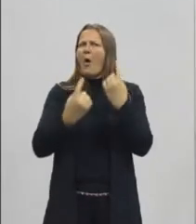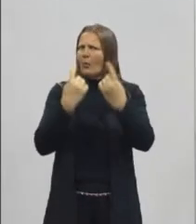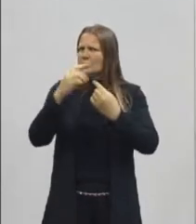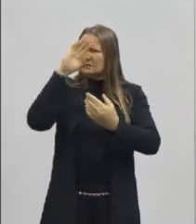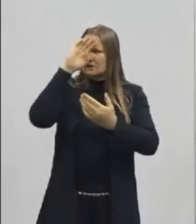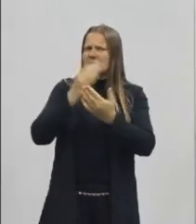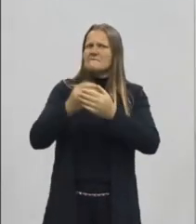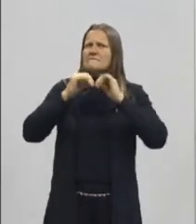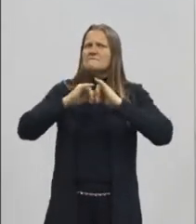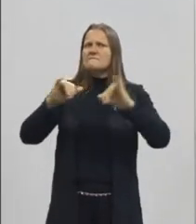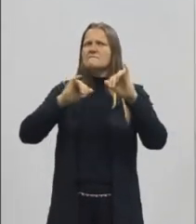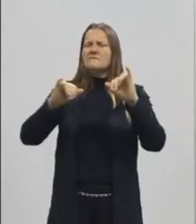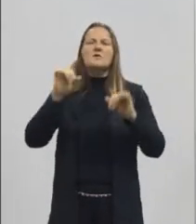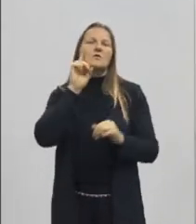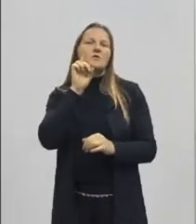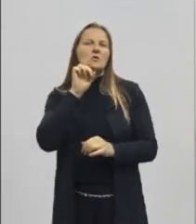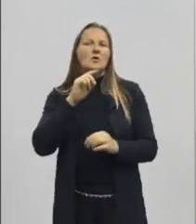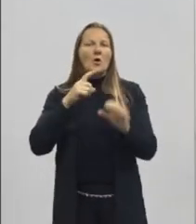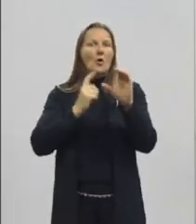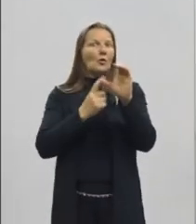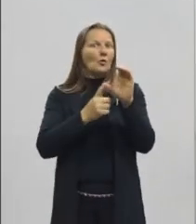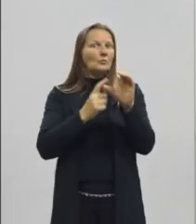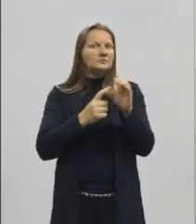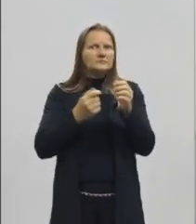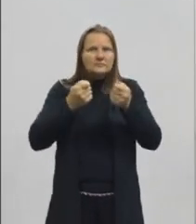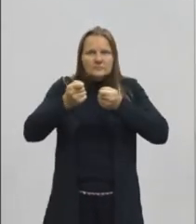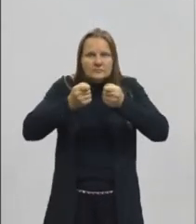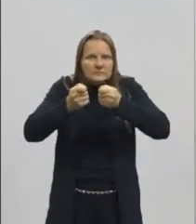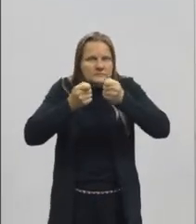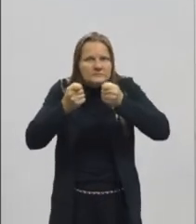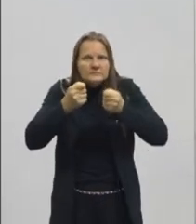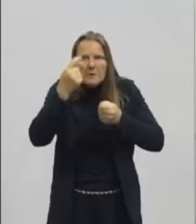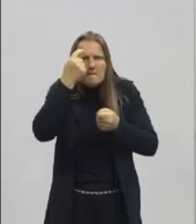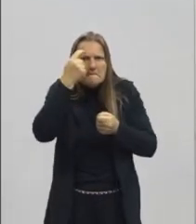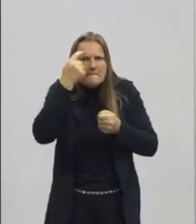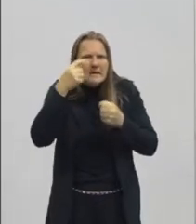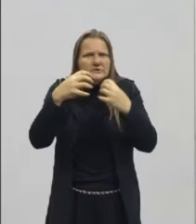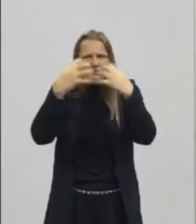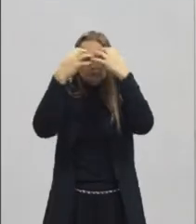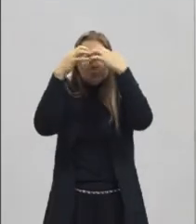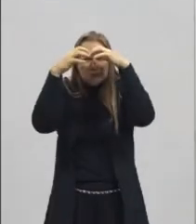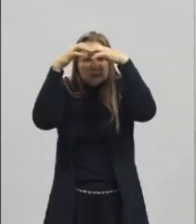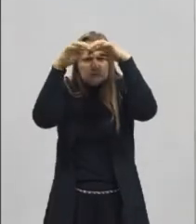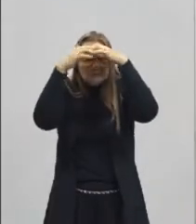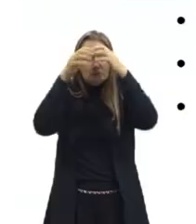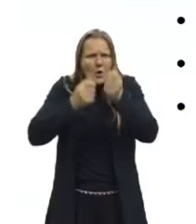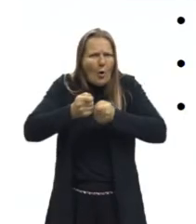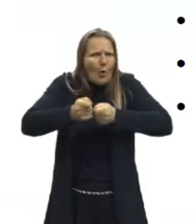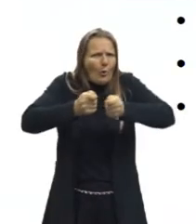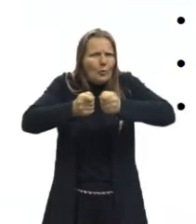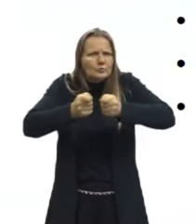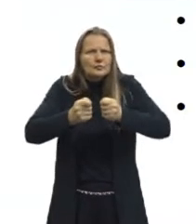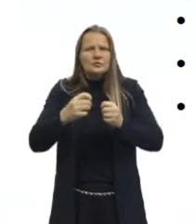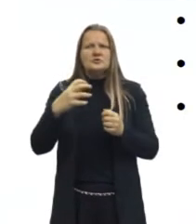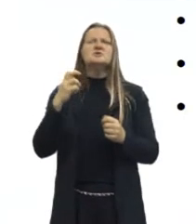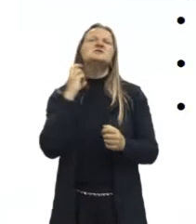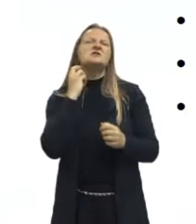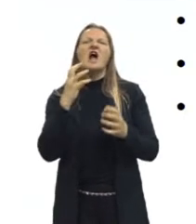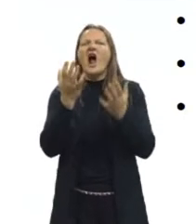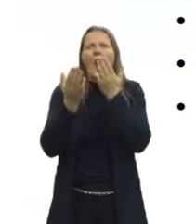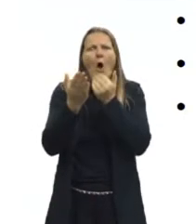propagava pelos Estados Unidos que Os Comunistas iam dominar a tua mente né que eles devoravam